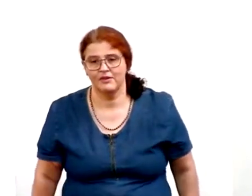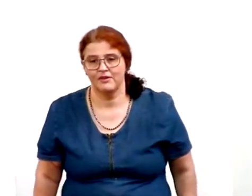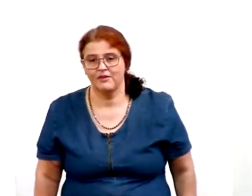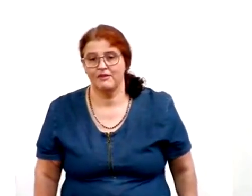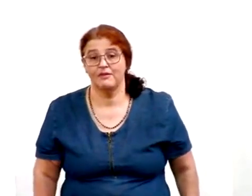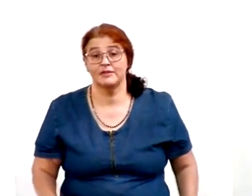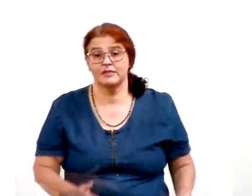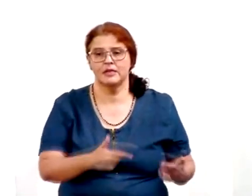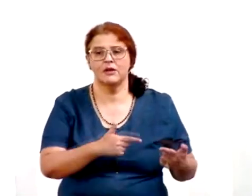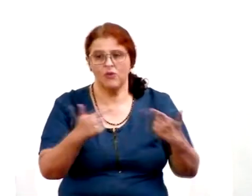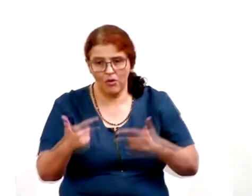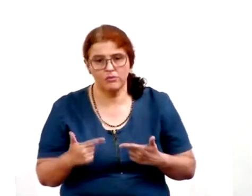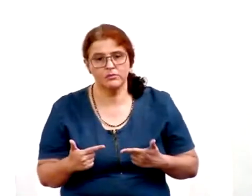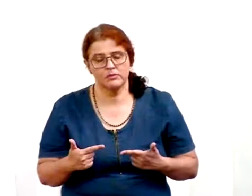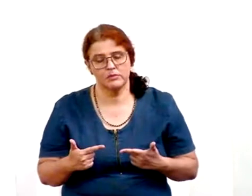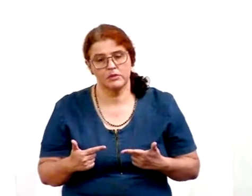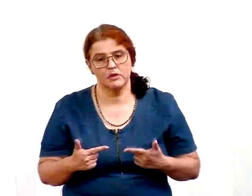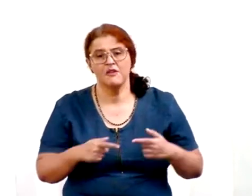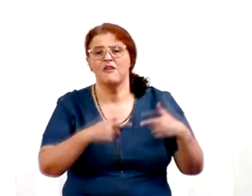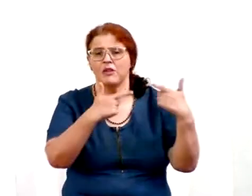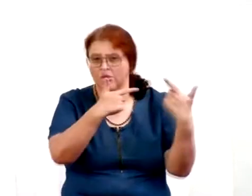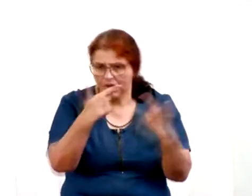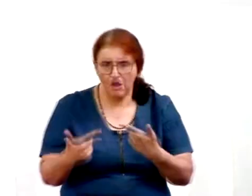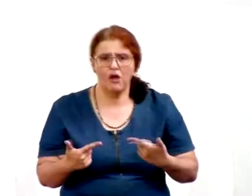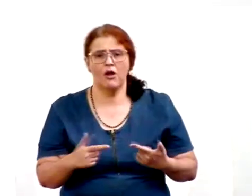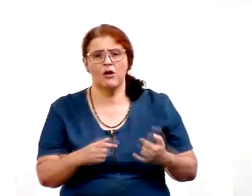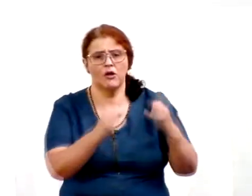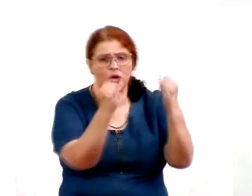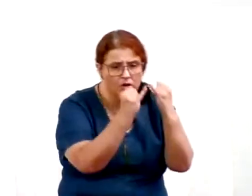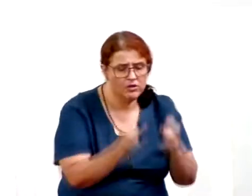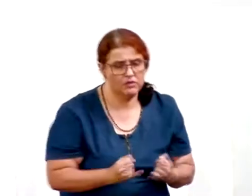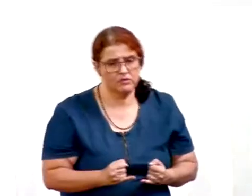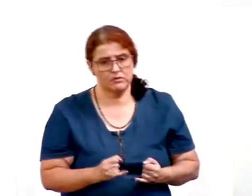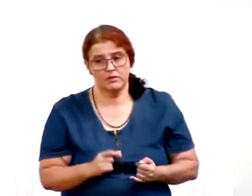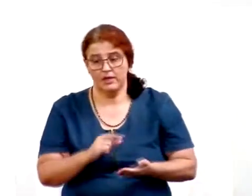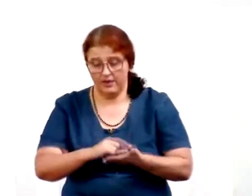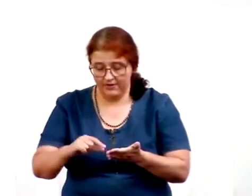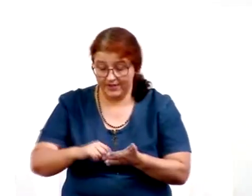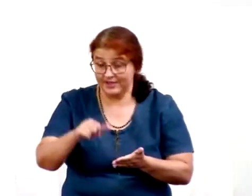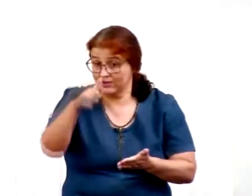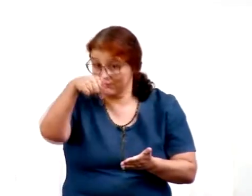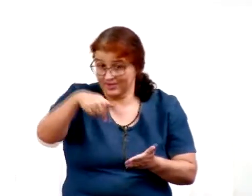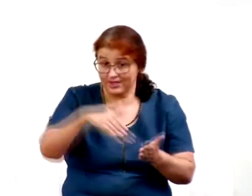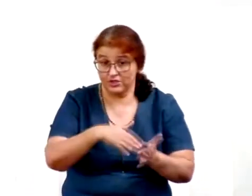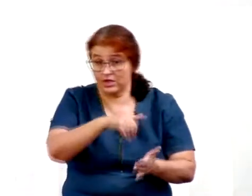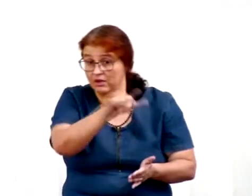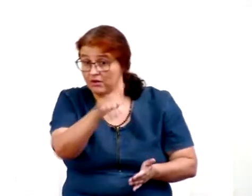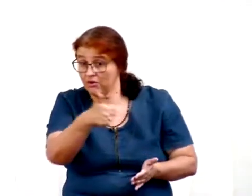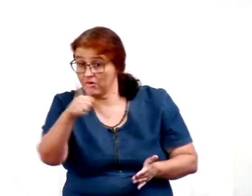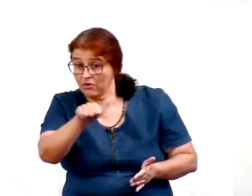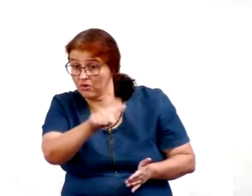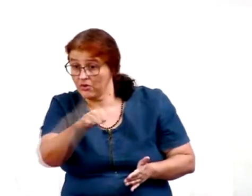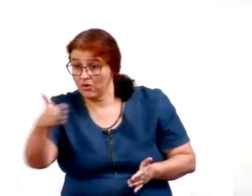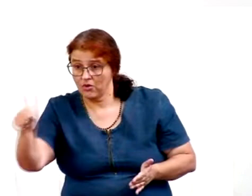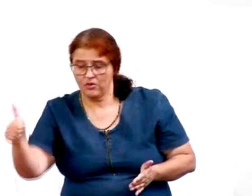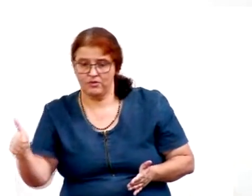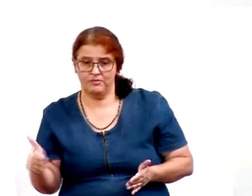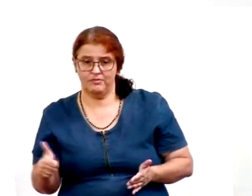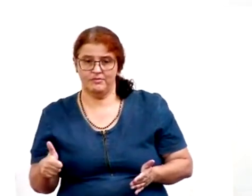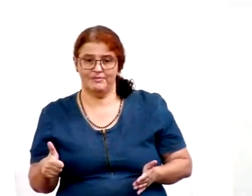idolatria, mas os versos 7 a 11, ele nos vai trazer as consequências de uma